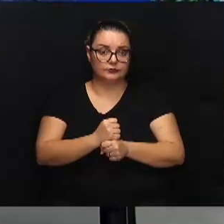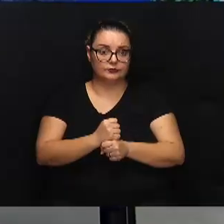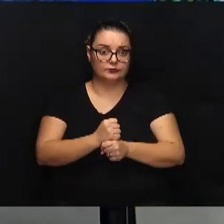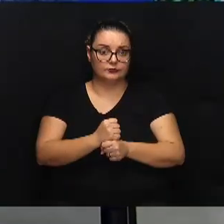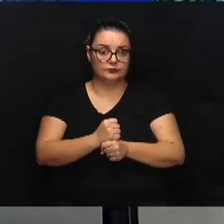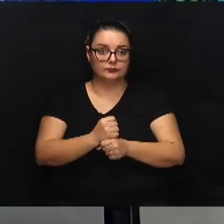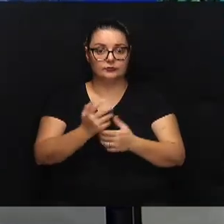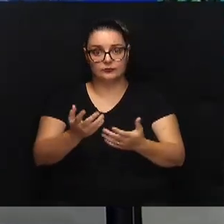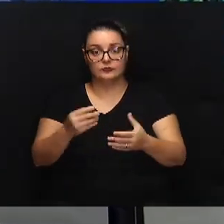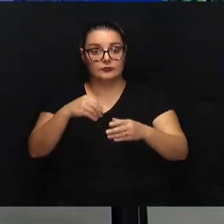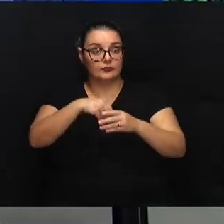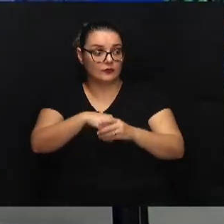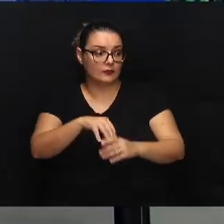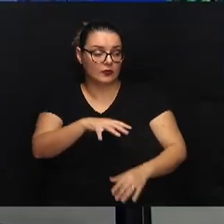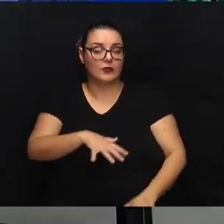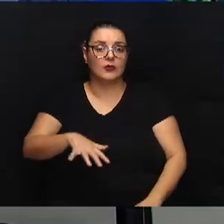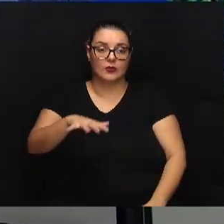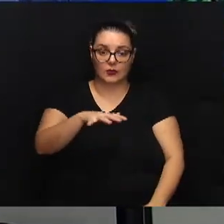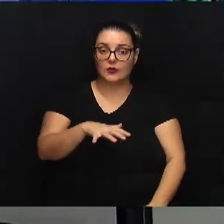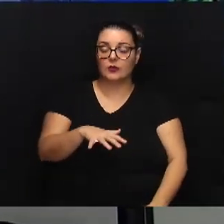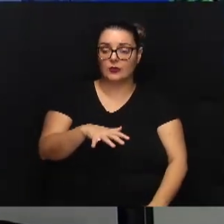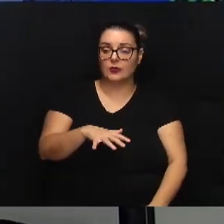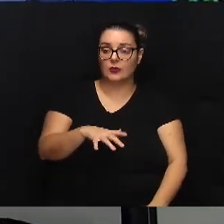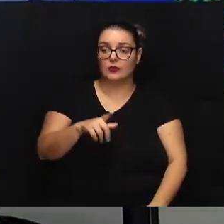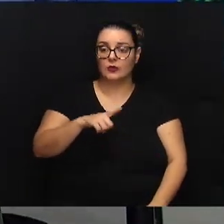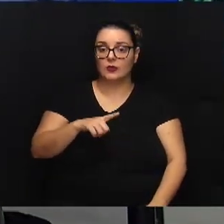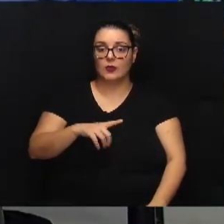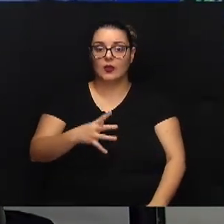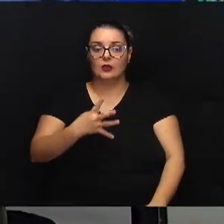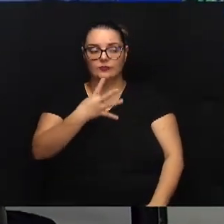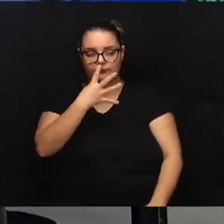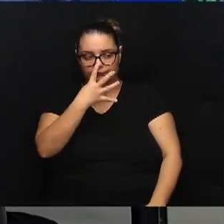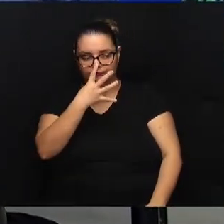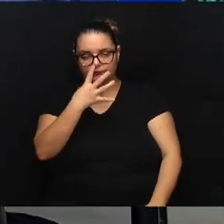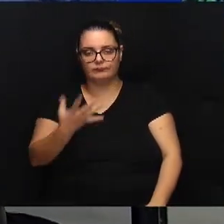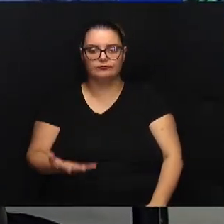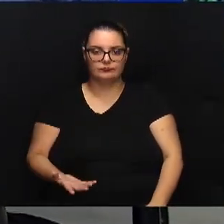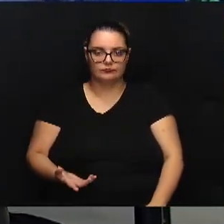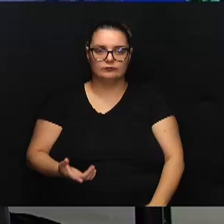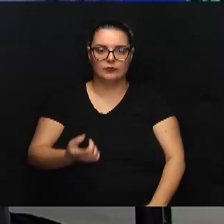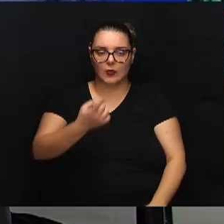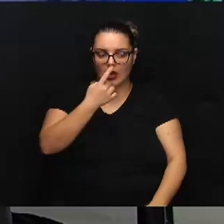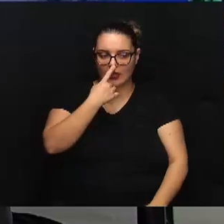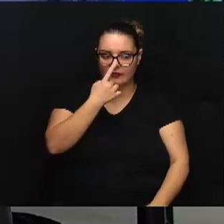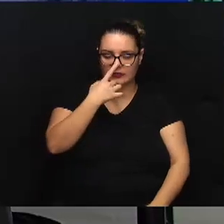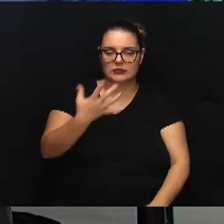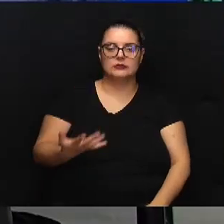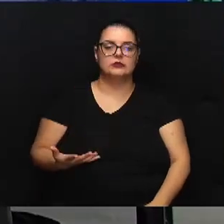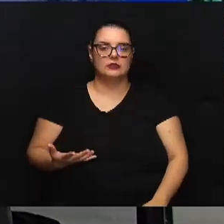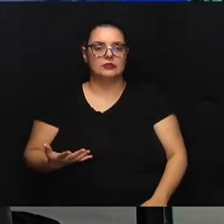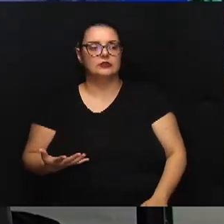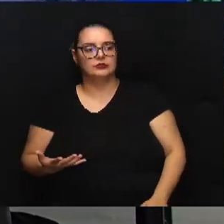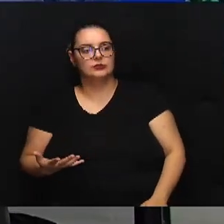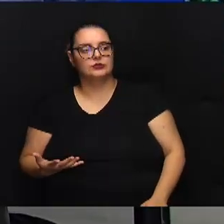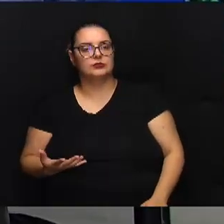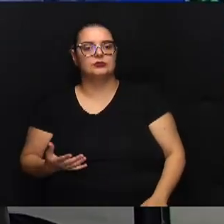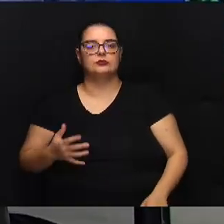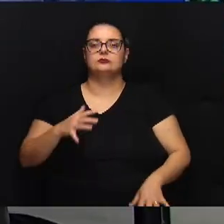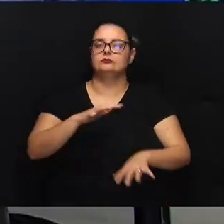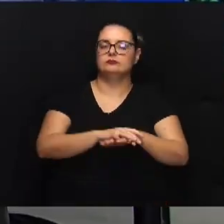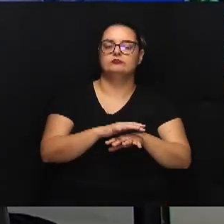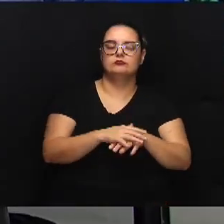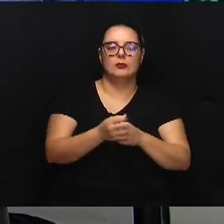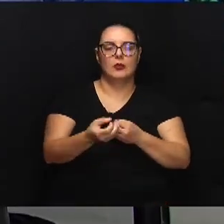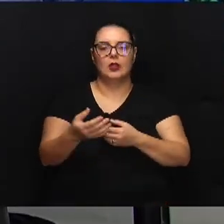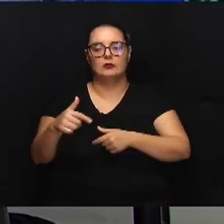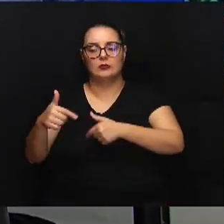digamos assim, dentro dessa área tem que ter uma afinidade com as exatas, por conta de modelagem, de muitos dados para